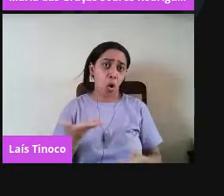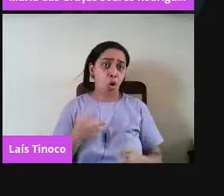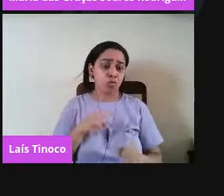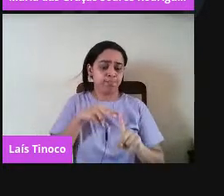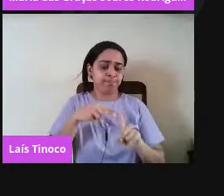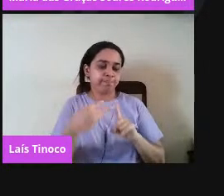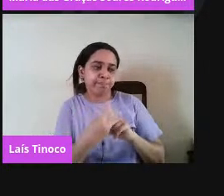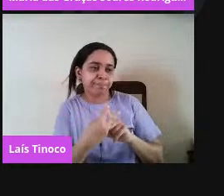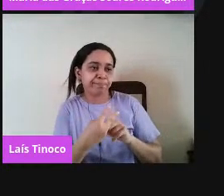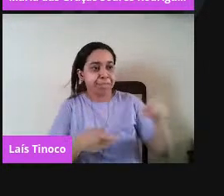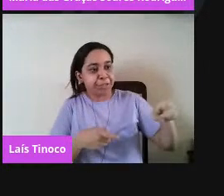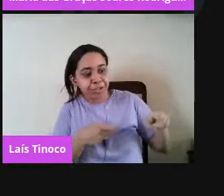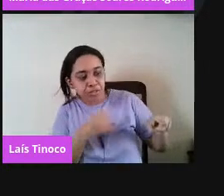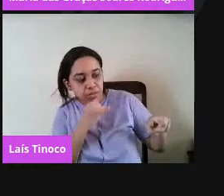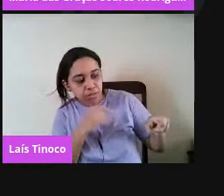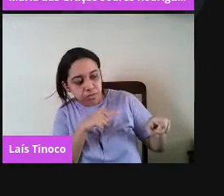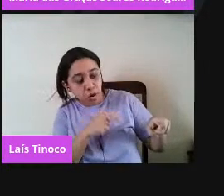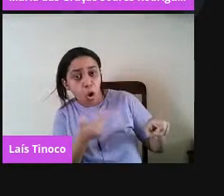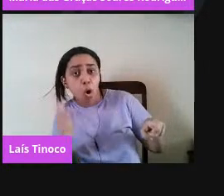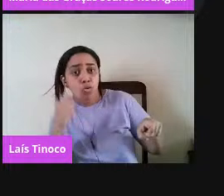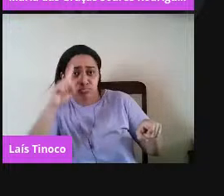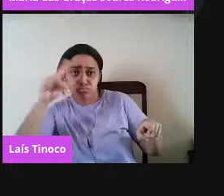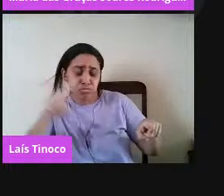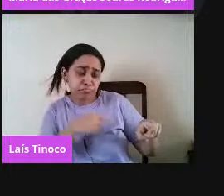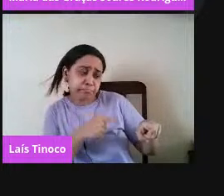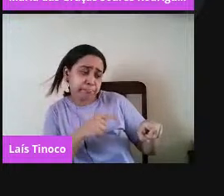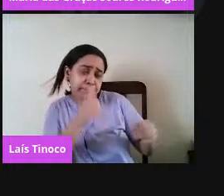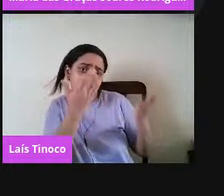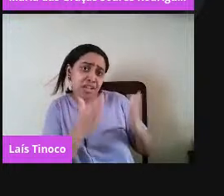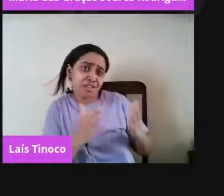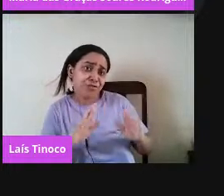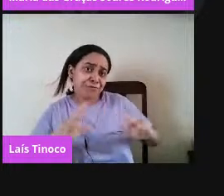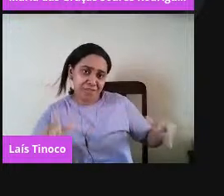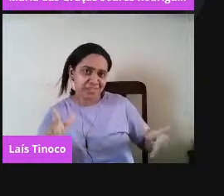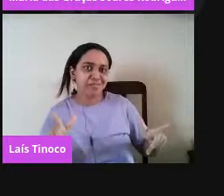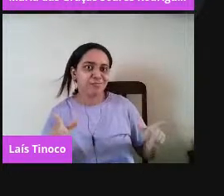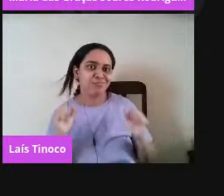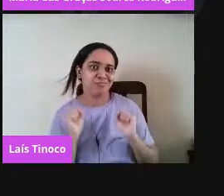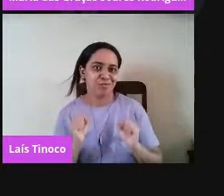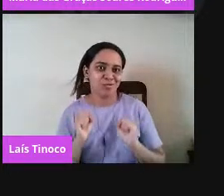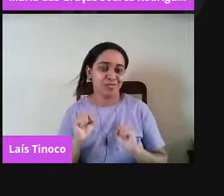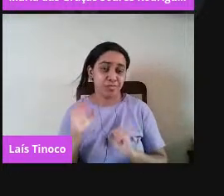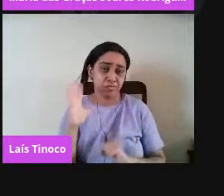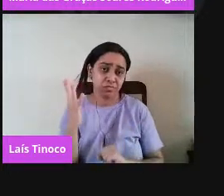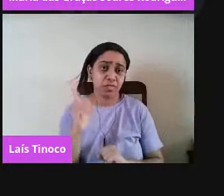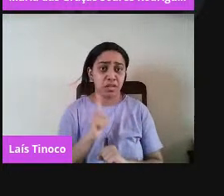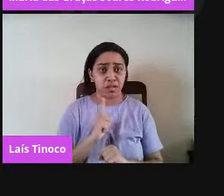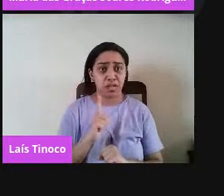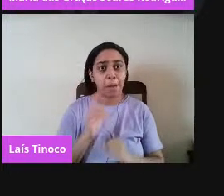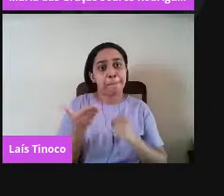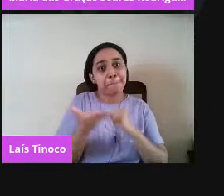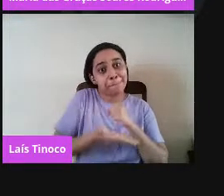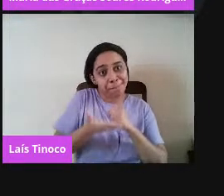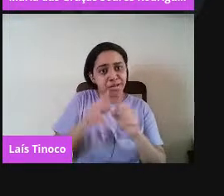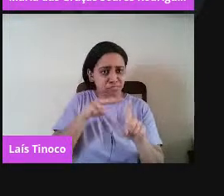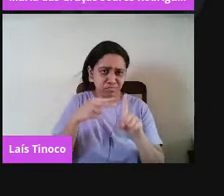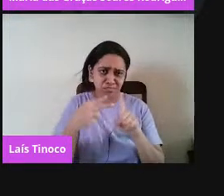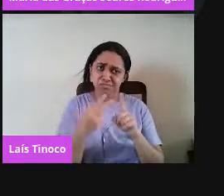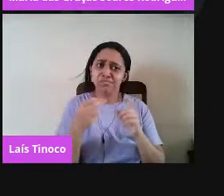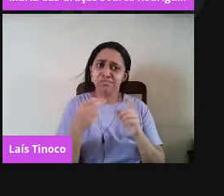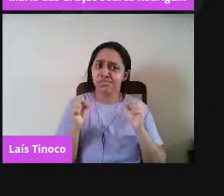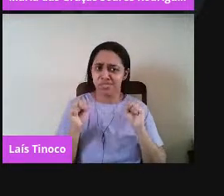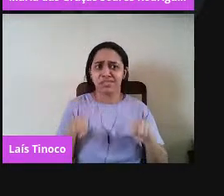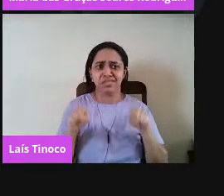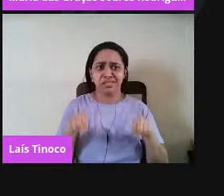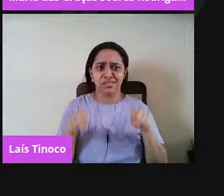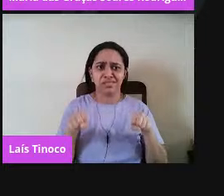acerca de X, amanhã eu poderei ter diferente. Né? Existe, aliás, uma essência do ponto de vista? Certamente, sem dúvidas.